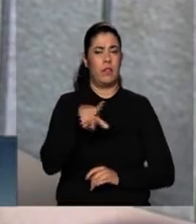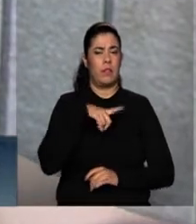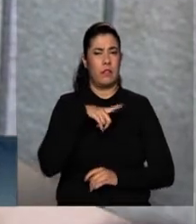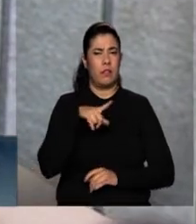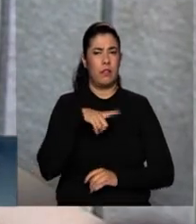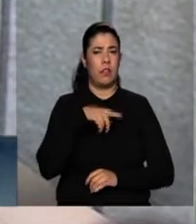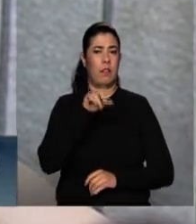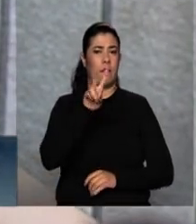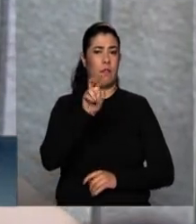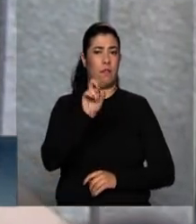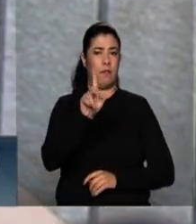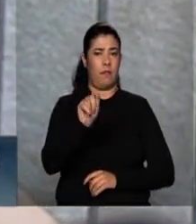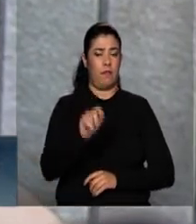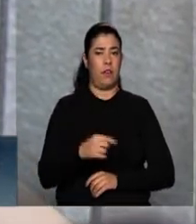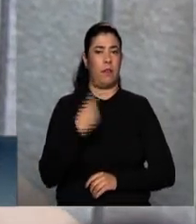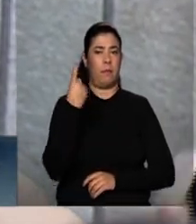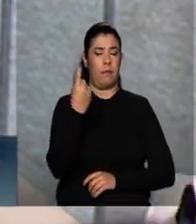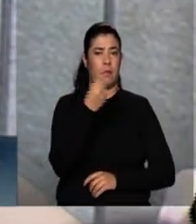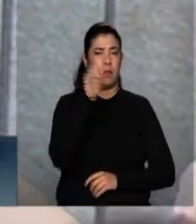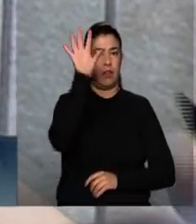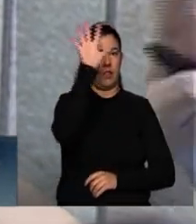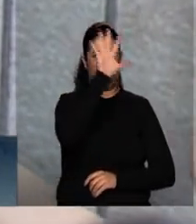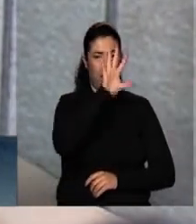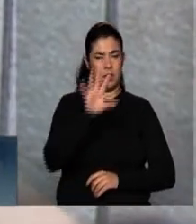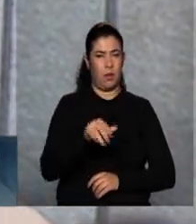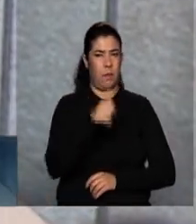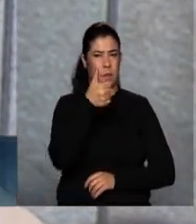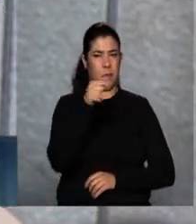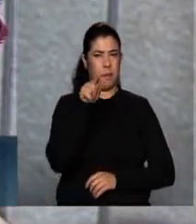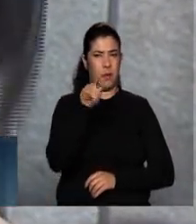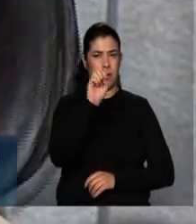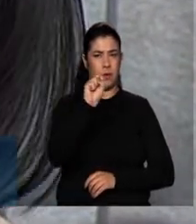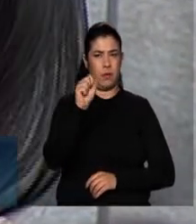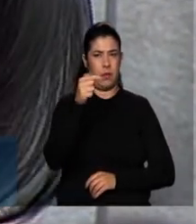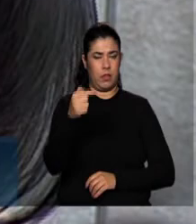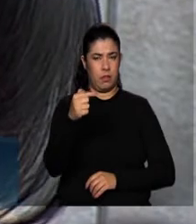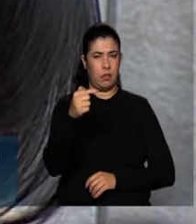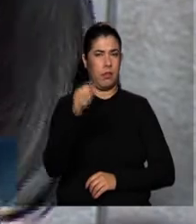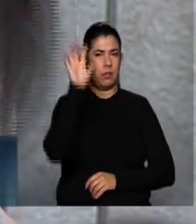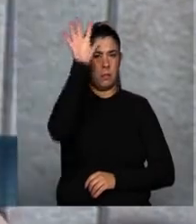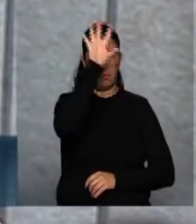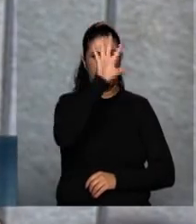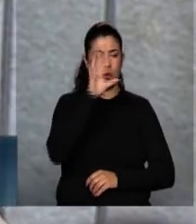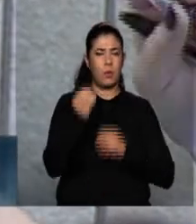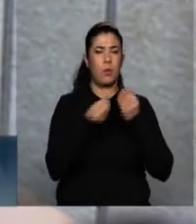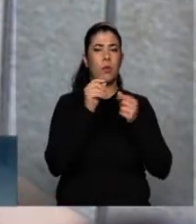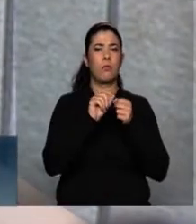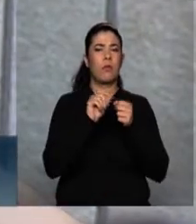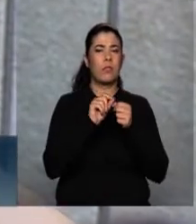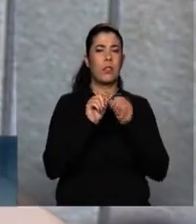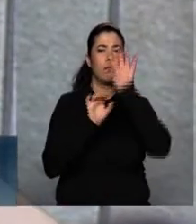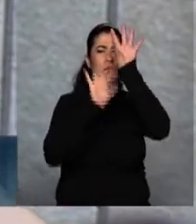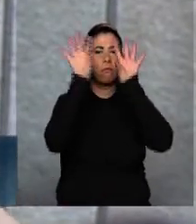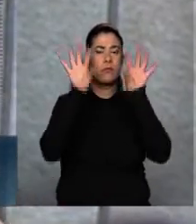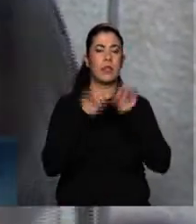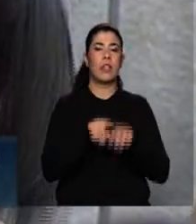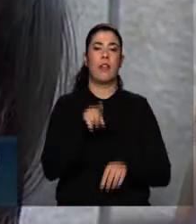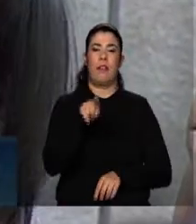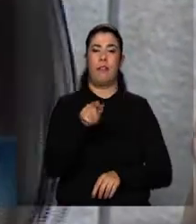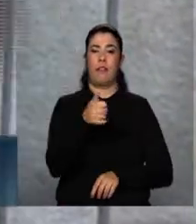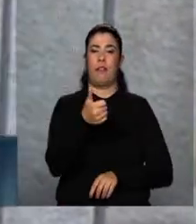região, né, porque foi anunciado em 1887, se tem isso também por região, e dessa avaliação